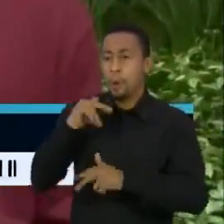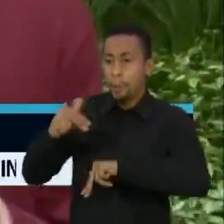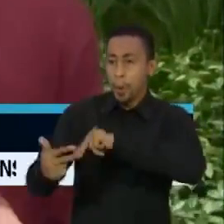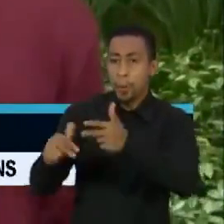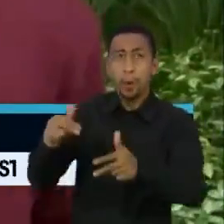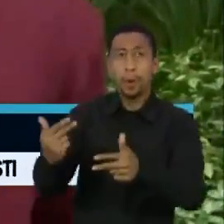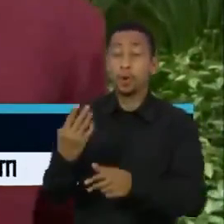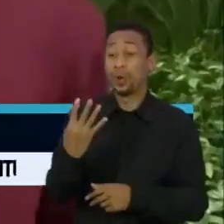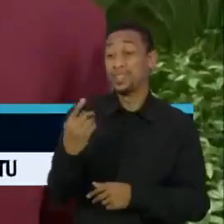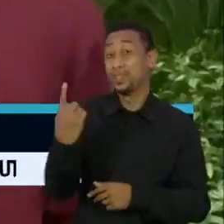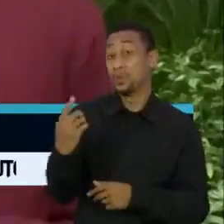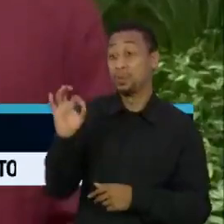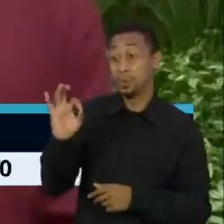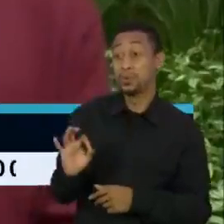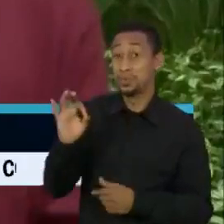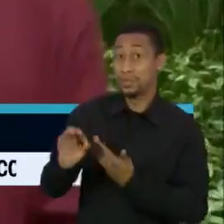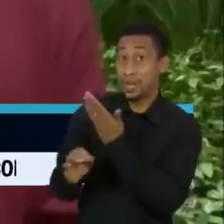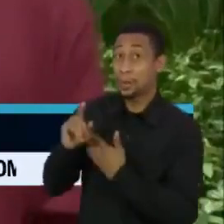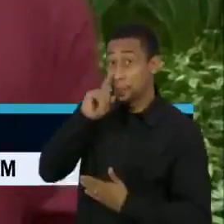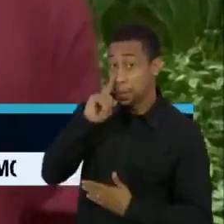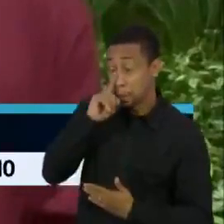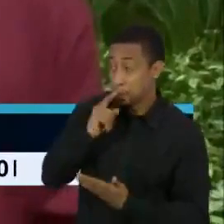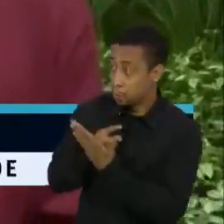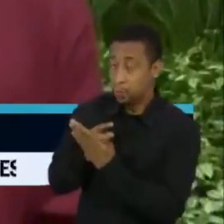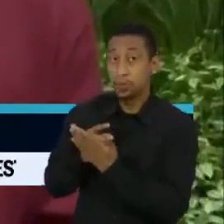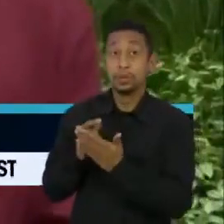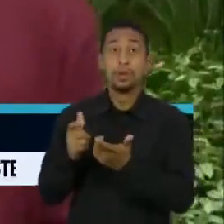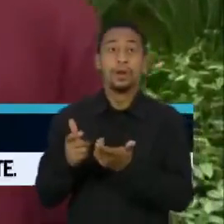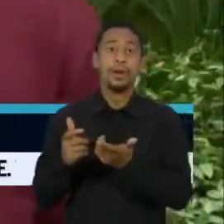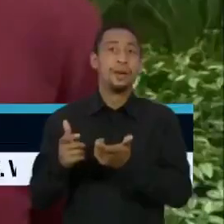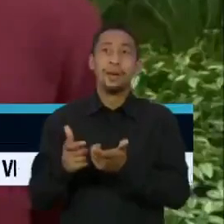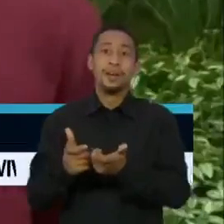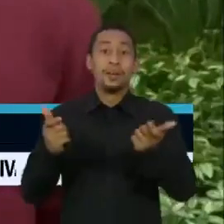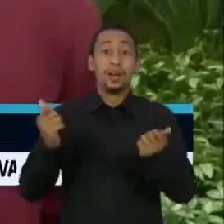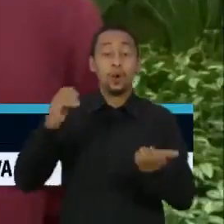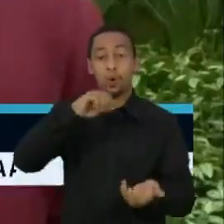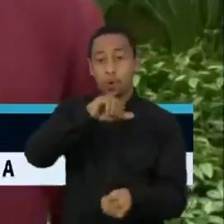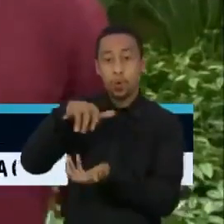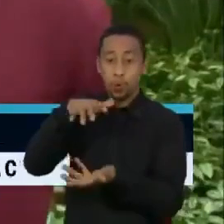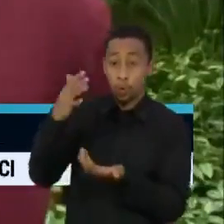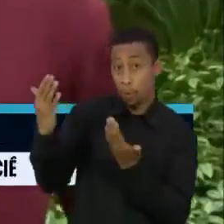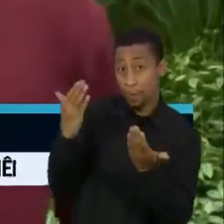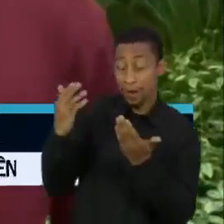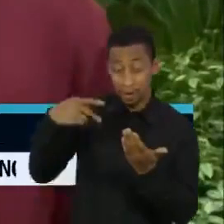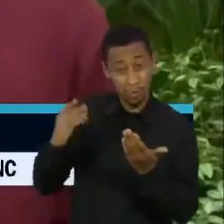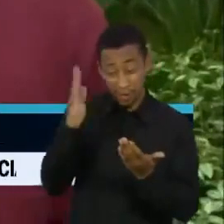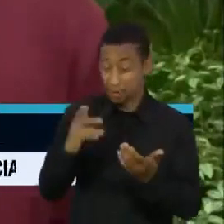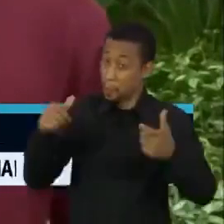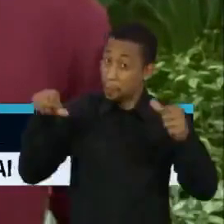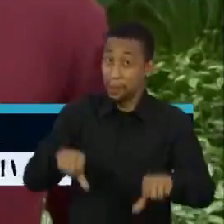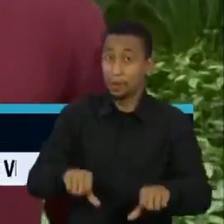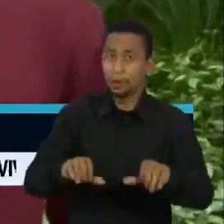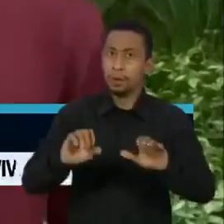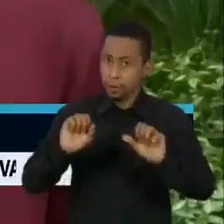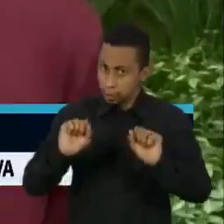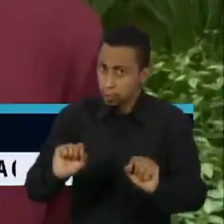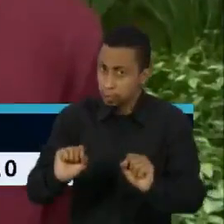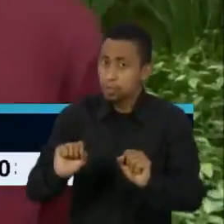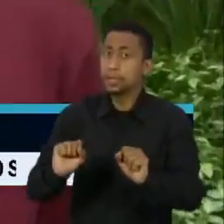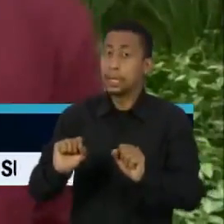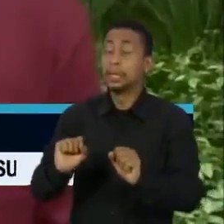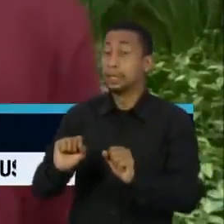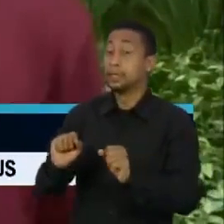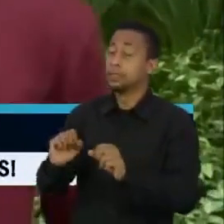quase 41%, um pouco maior do que a taxa de mortes do mundo todo. Mas a situação poderia ser bem diferente se a